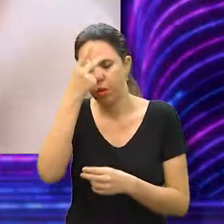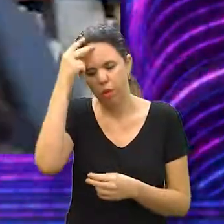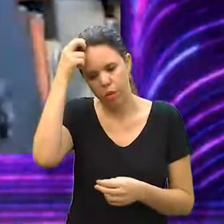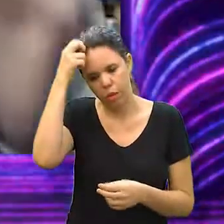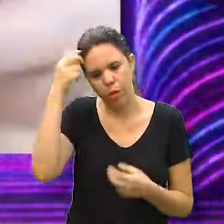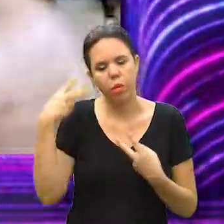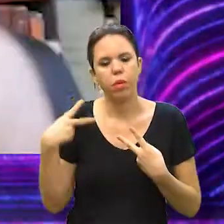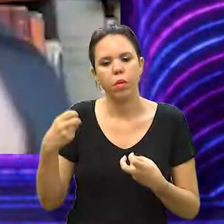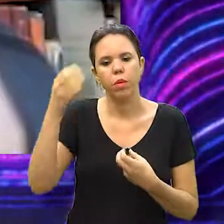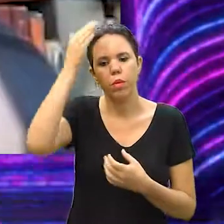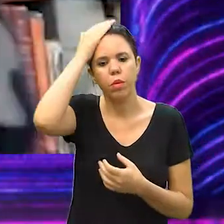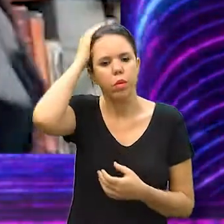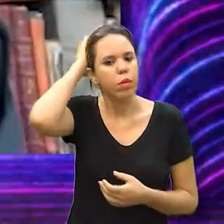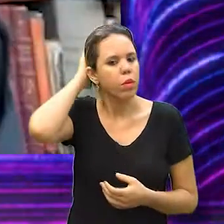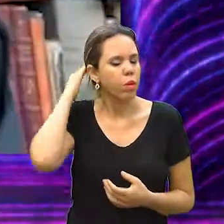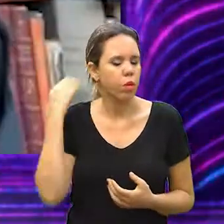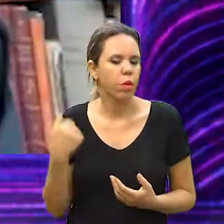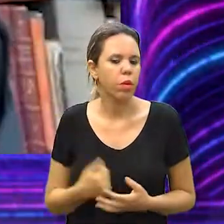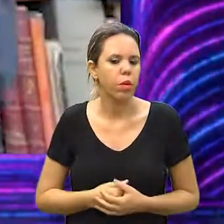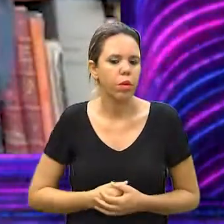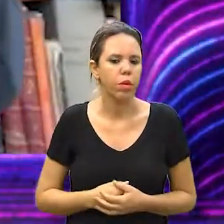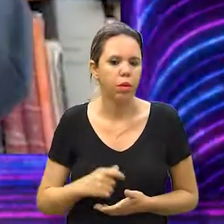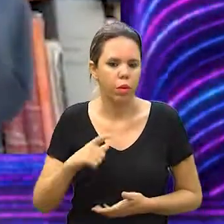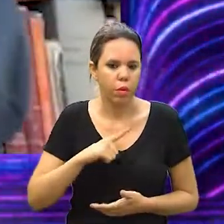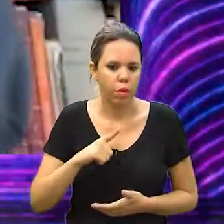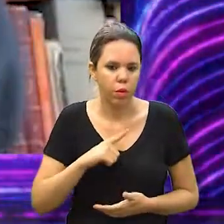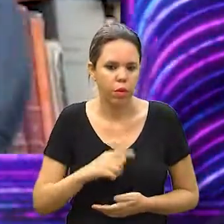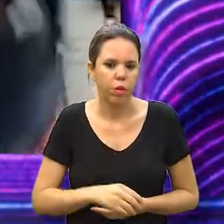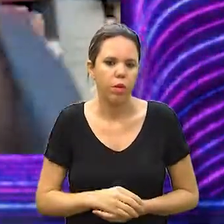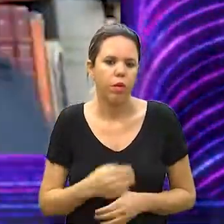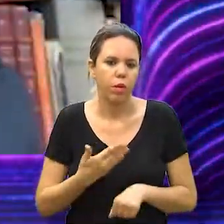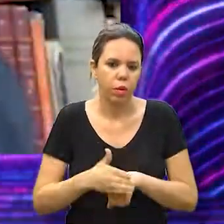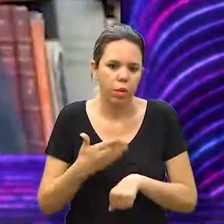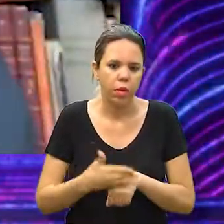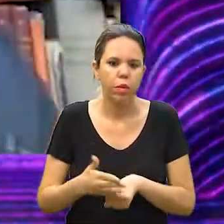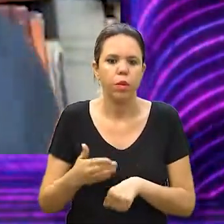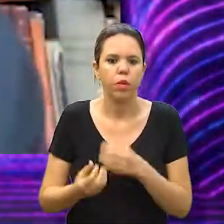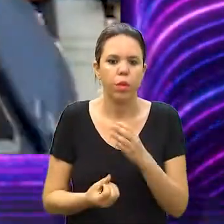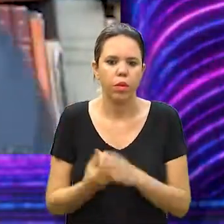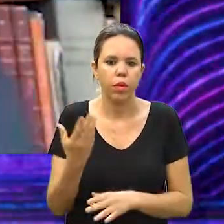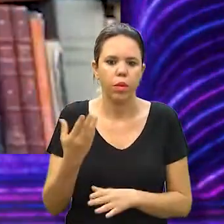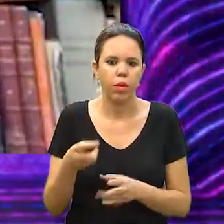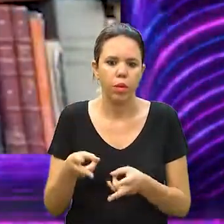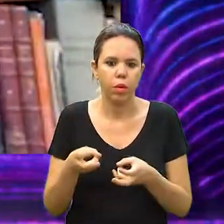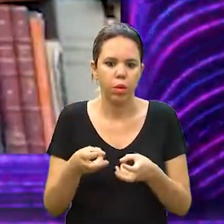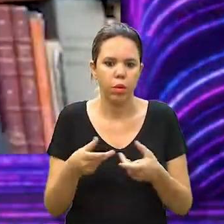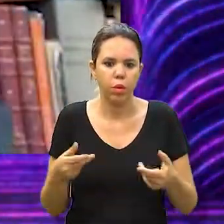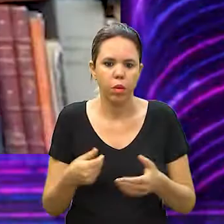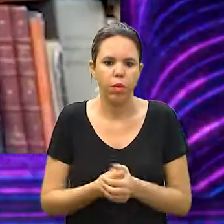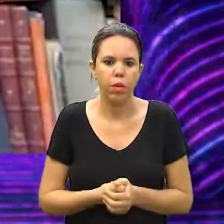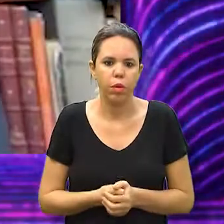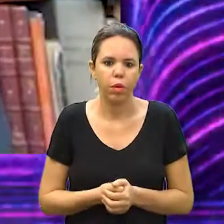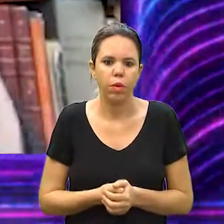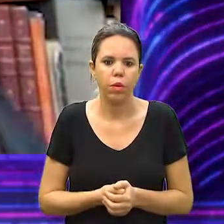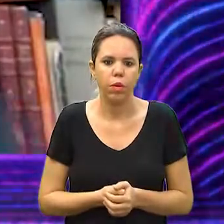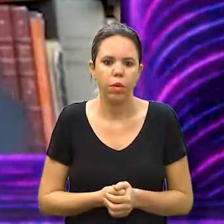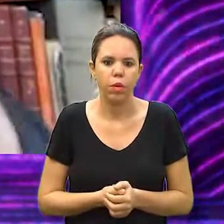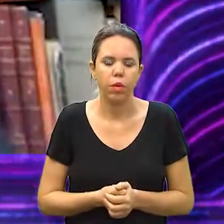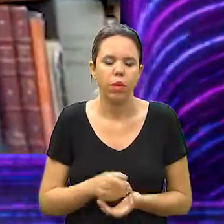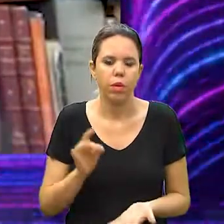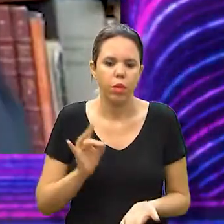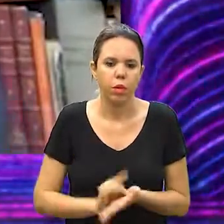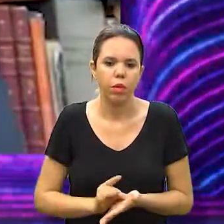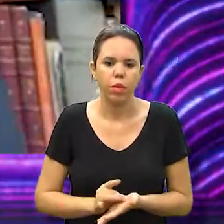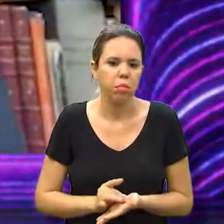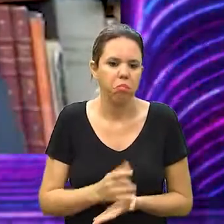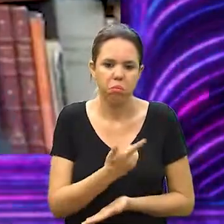perceberam relações, tiveram insights ou apontaram coisas que eu,